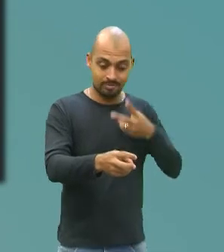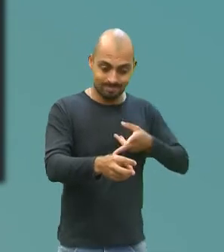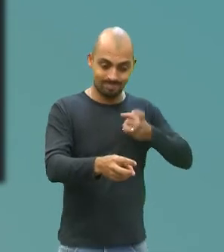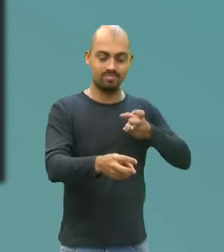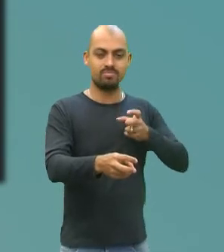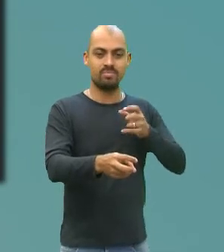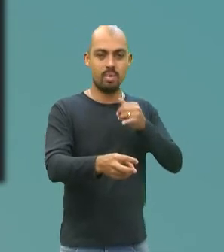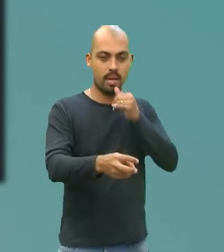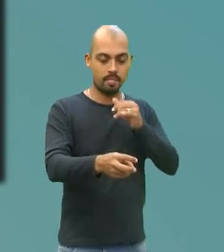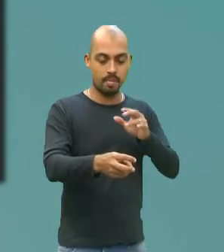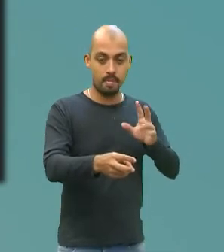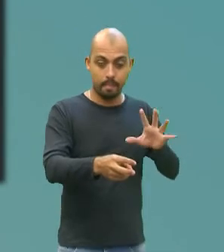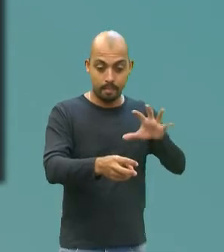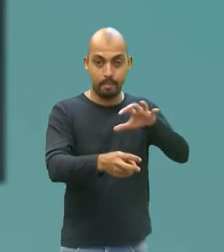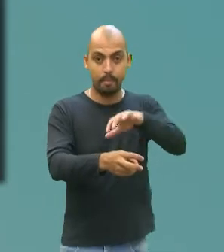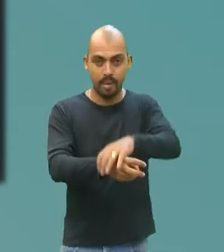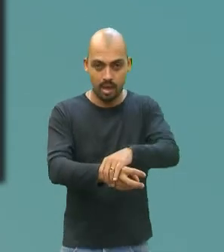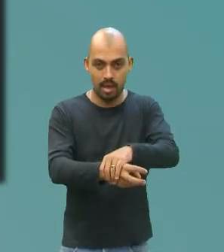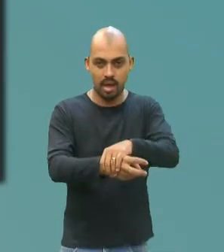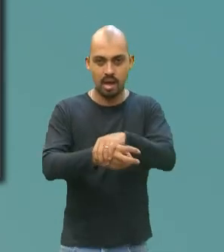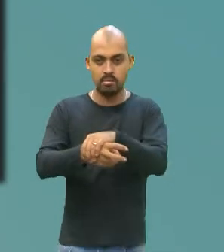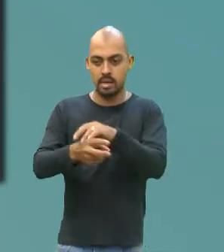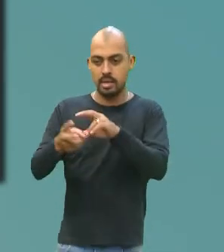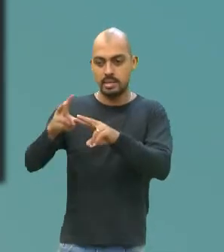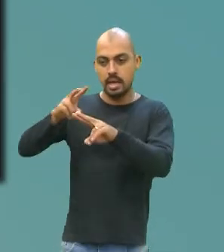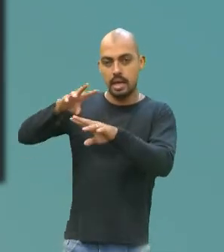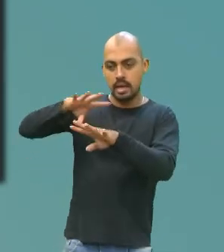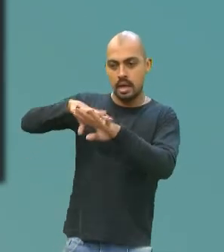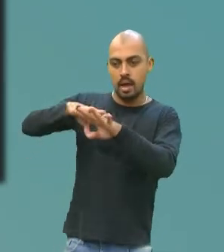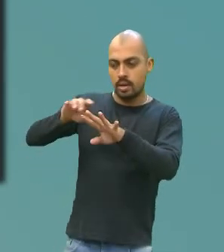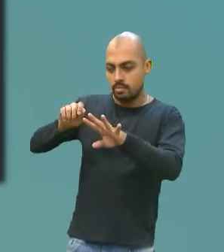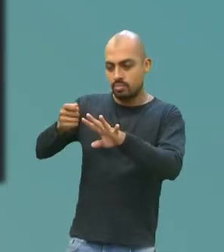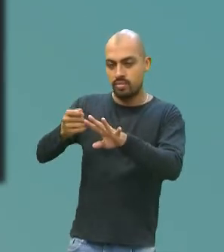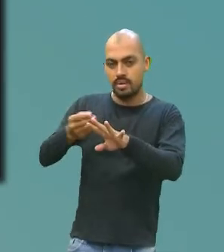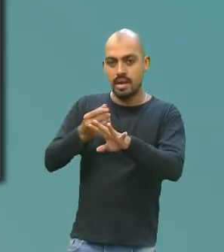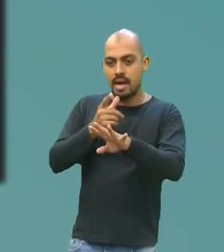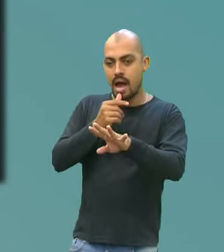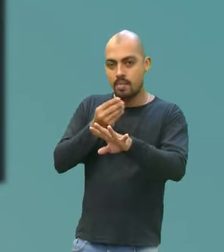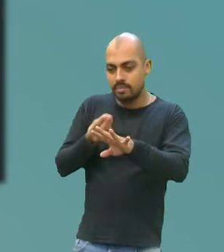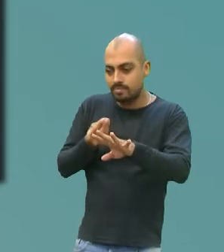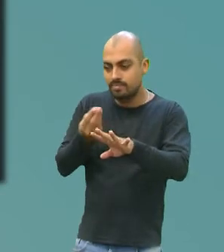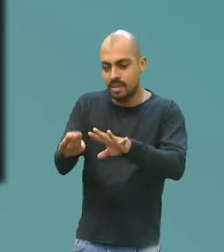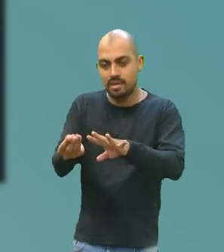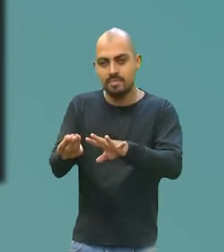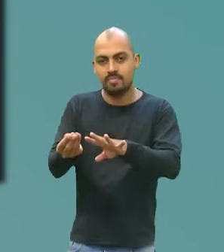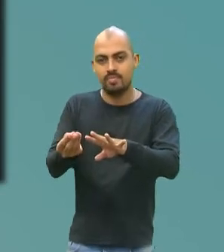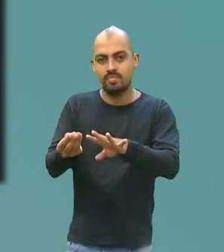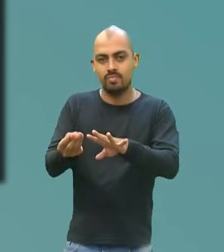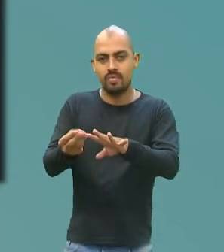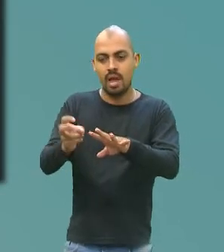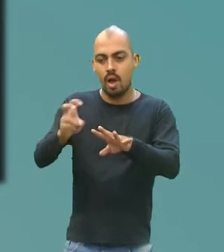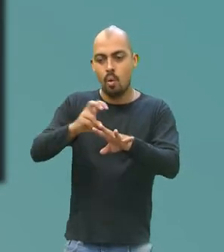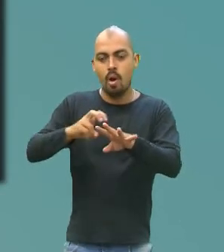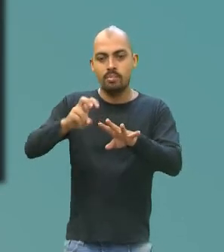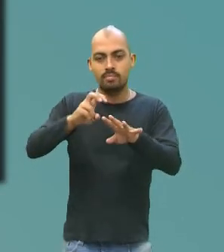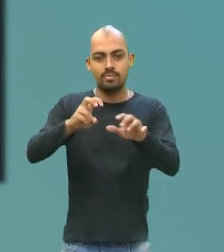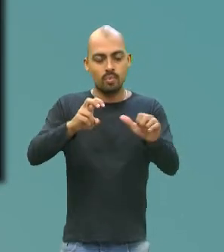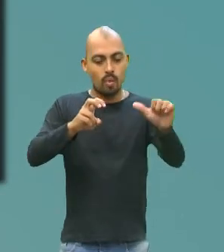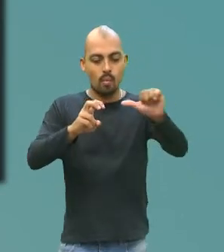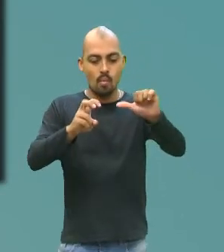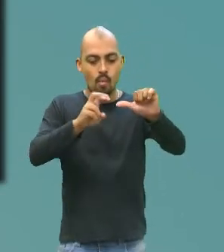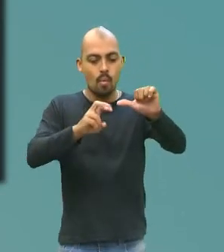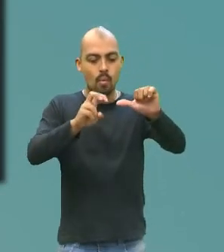o momento que a gente colocou ela na gaiola, a gente ofereceu a água e ela bebeu a água da garrafa como